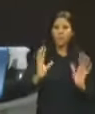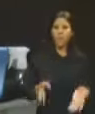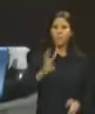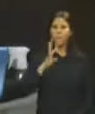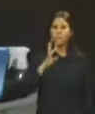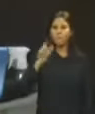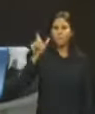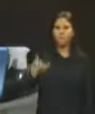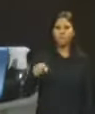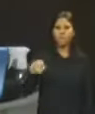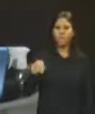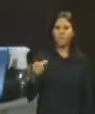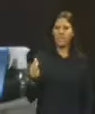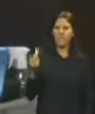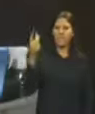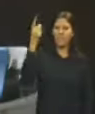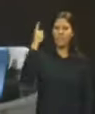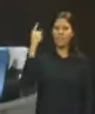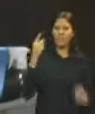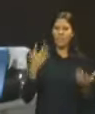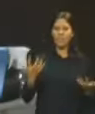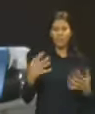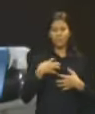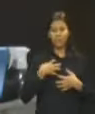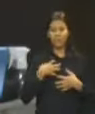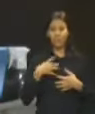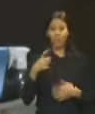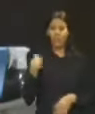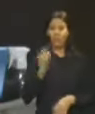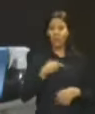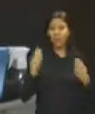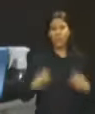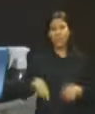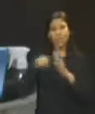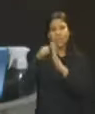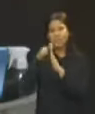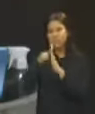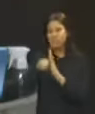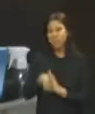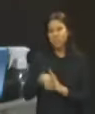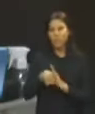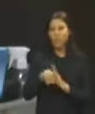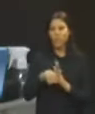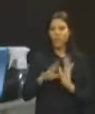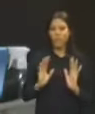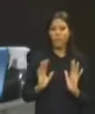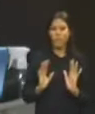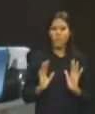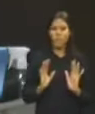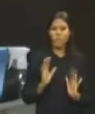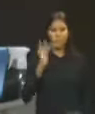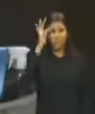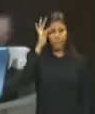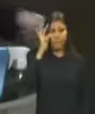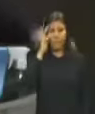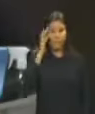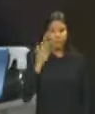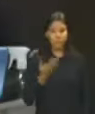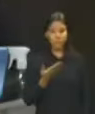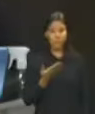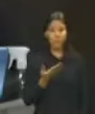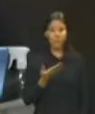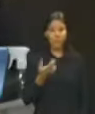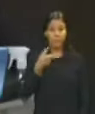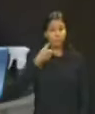coerência, a todos nós. E nós temos que dar essa coerência, nós temos que ser responsáveis. Deputado Fernando, inclusive, eu